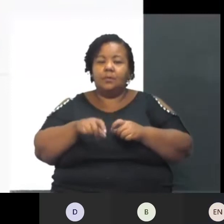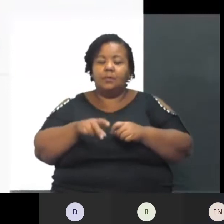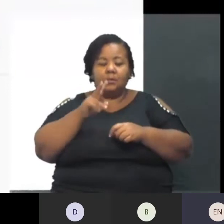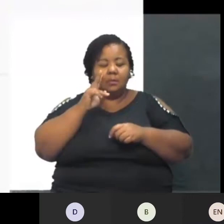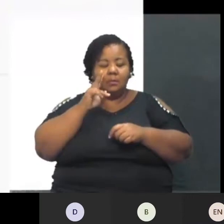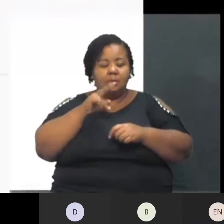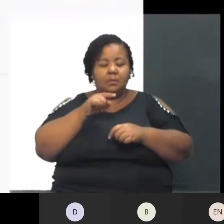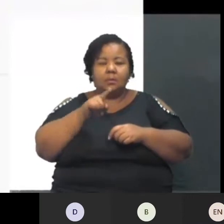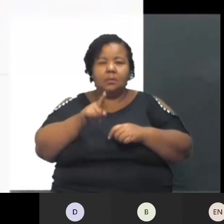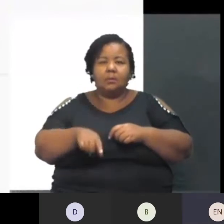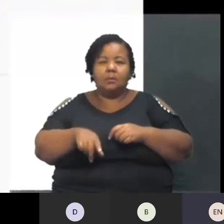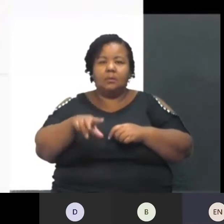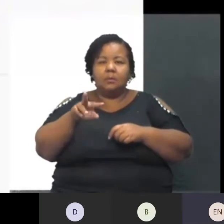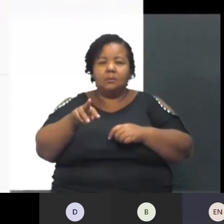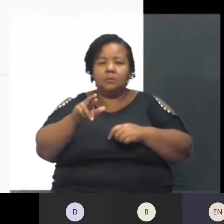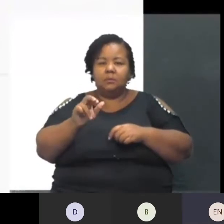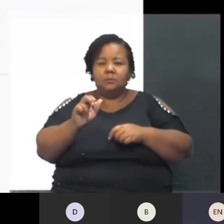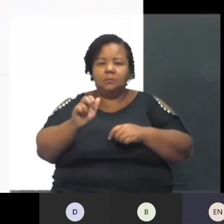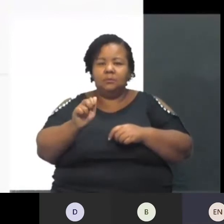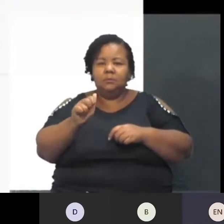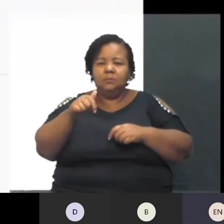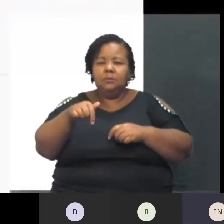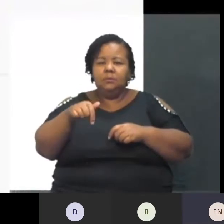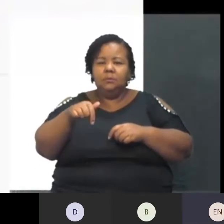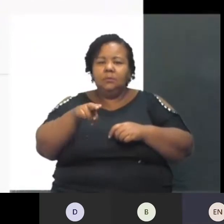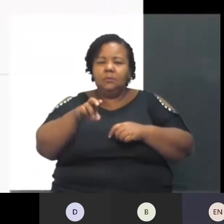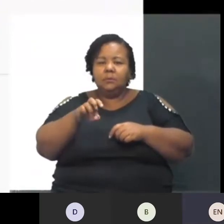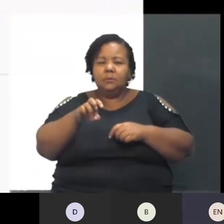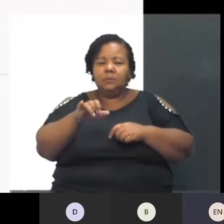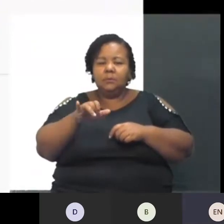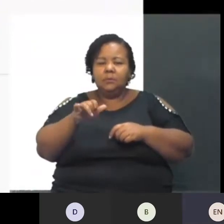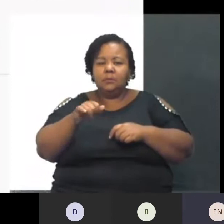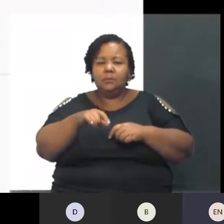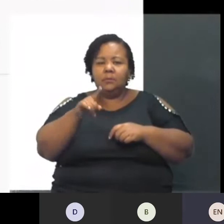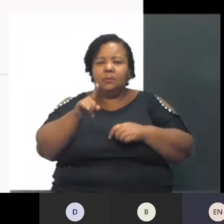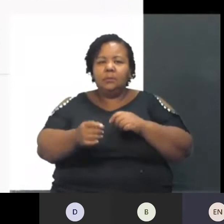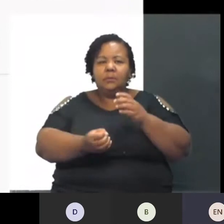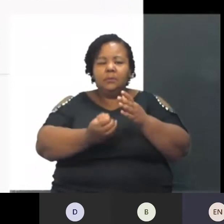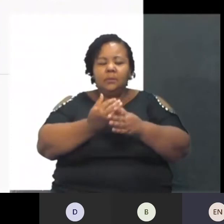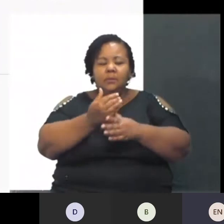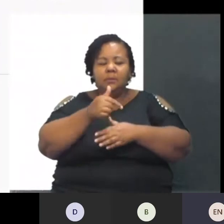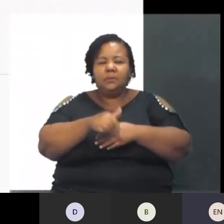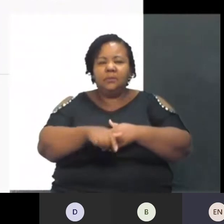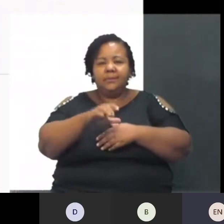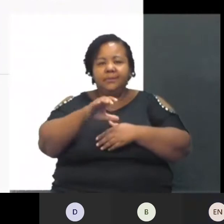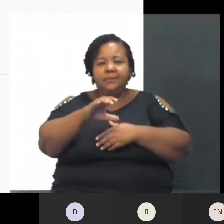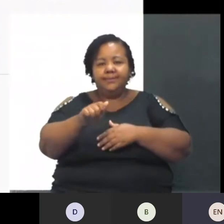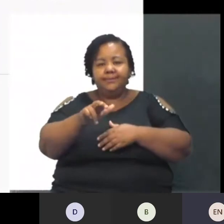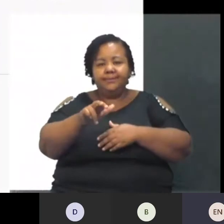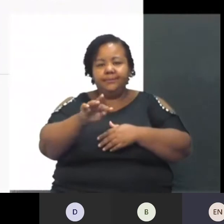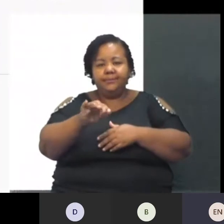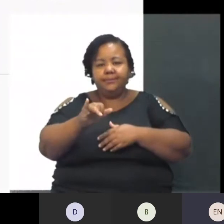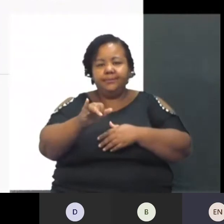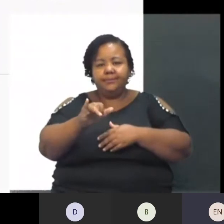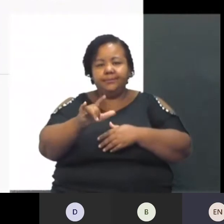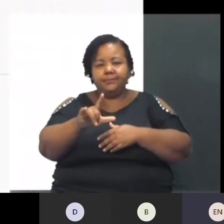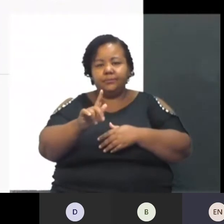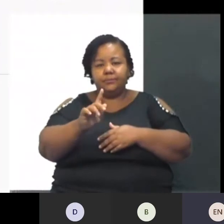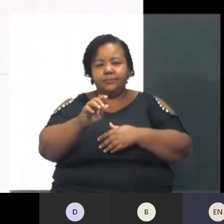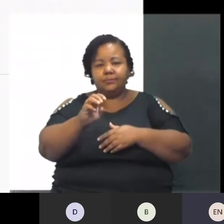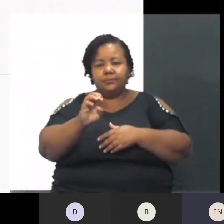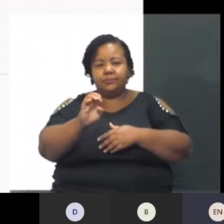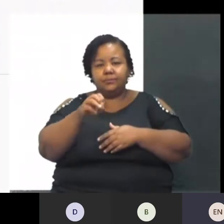lâmina de traqueia. Por que a lâmina de traqueia? Porque ela é formada por cartilagem e hialina.